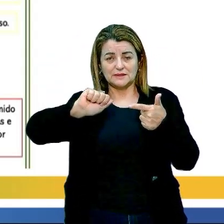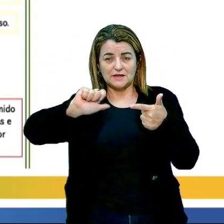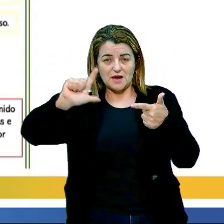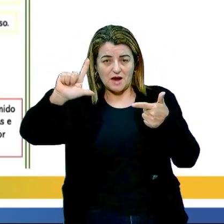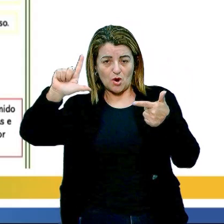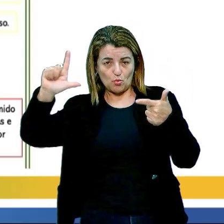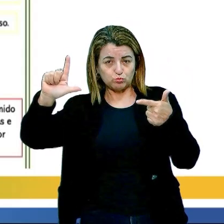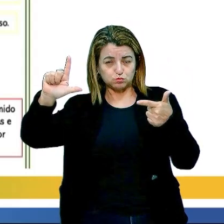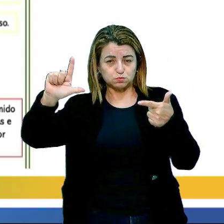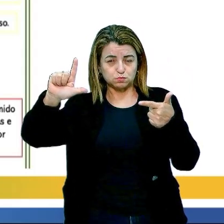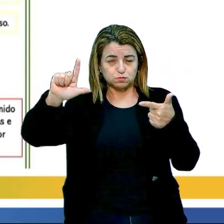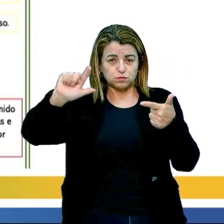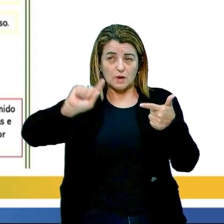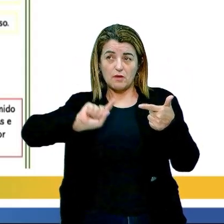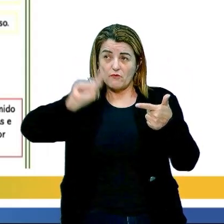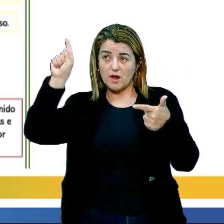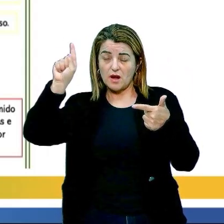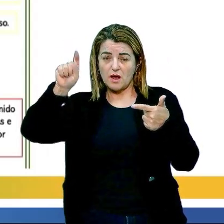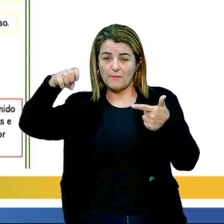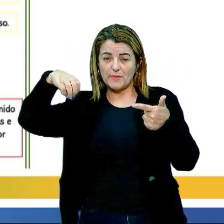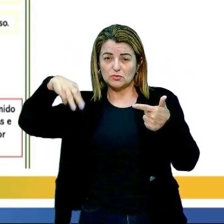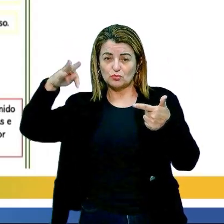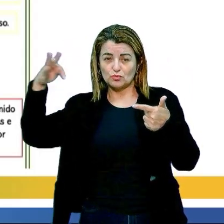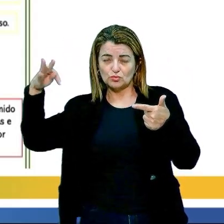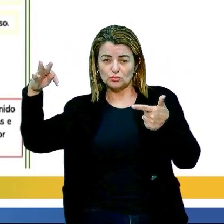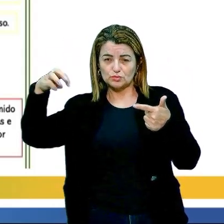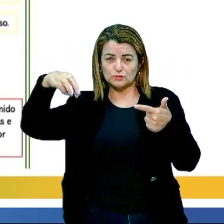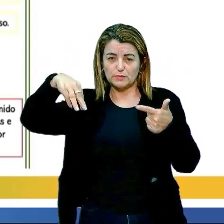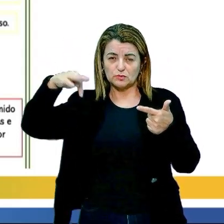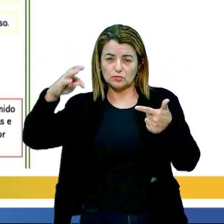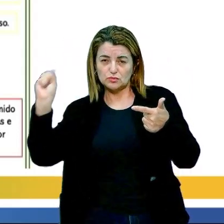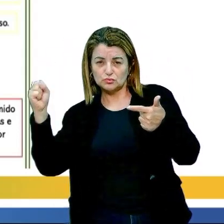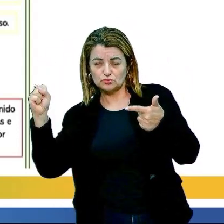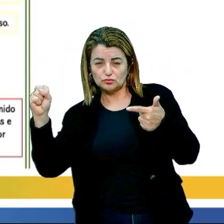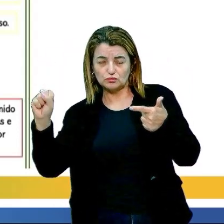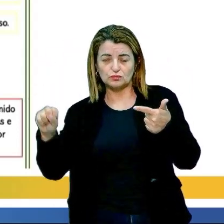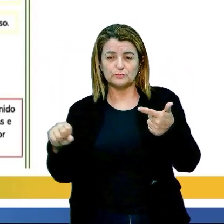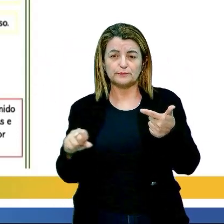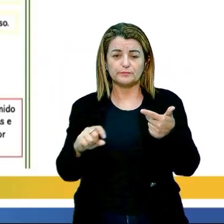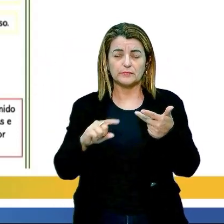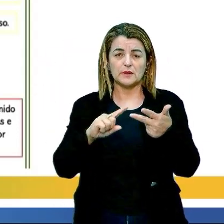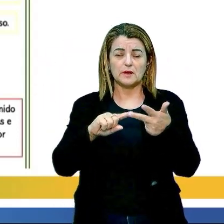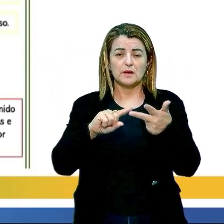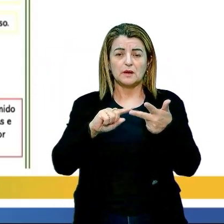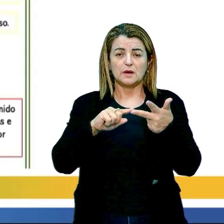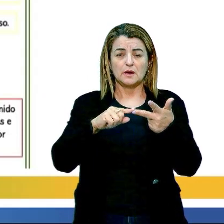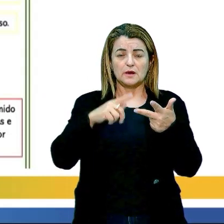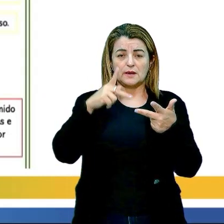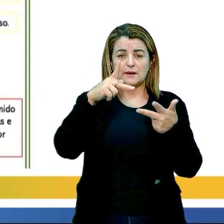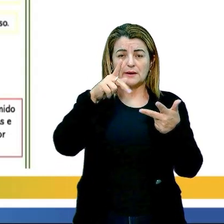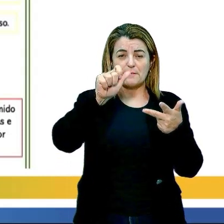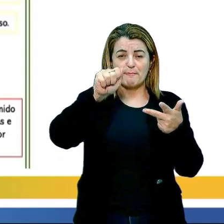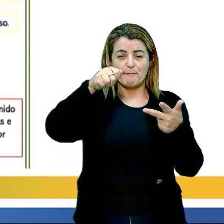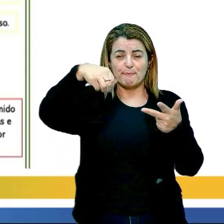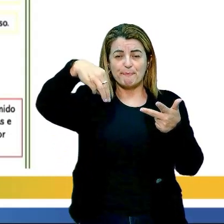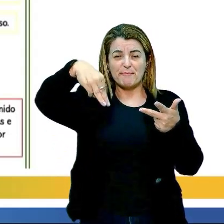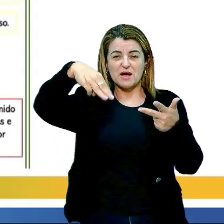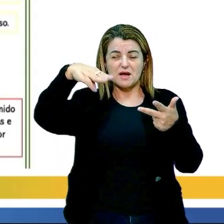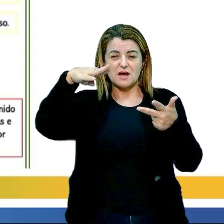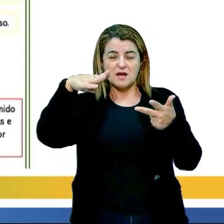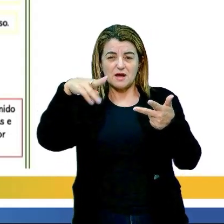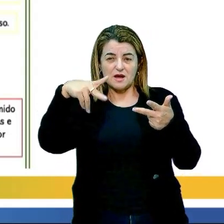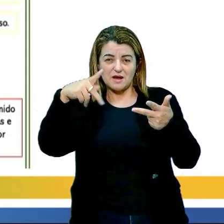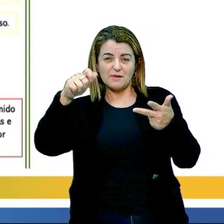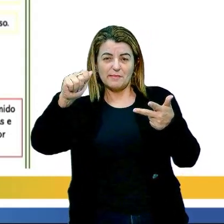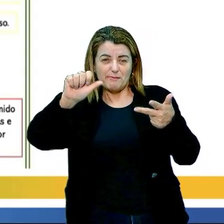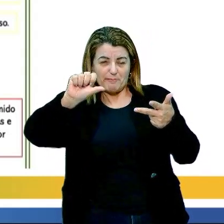no mapa, ele fica ali Mato Grosso do Sul. Os Pampas gaúchos são os